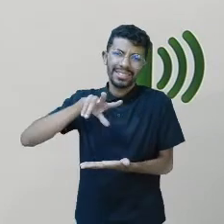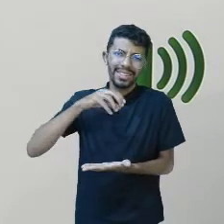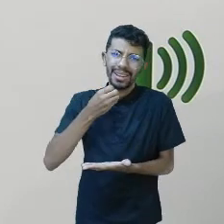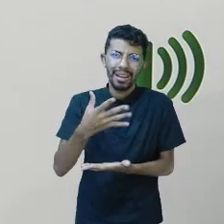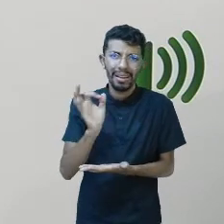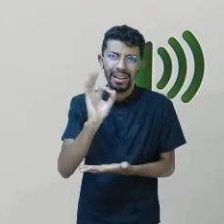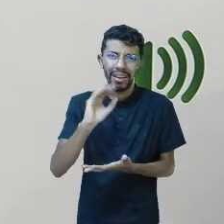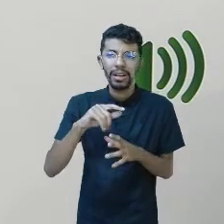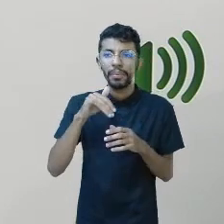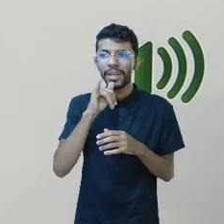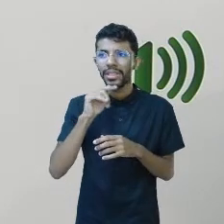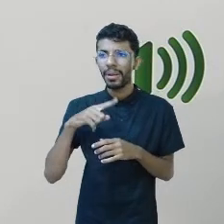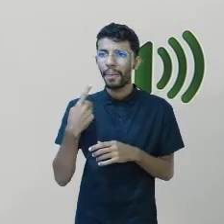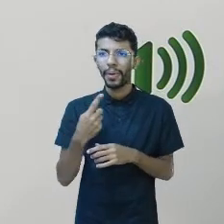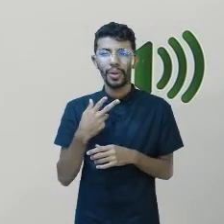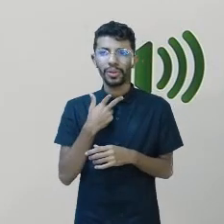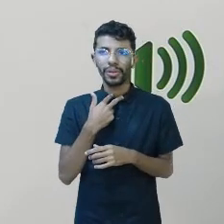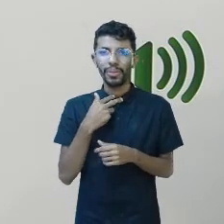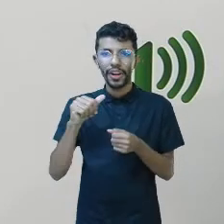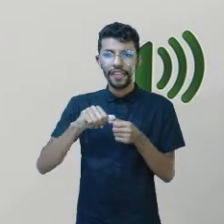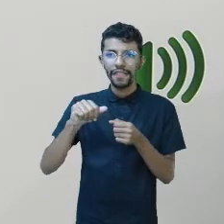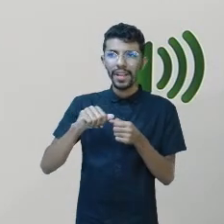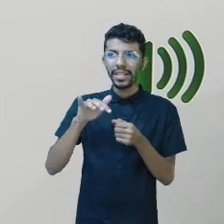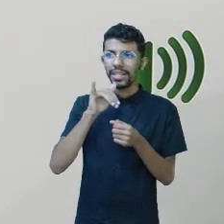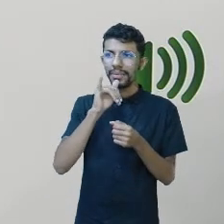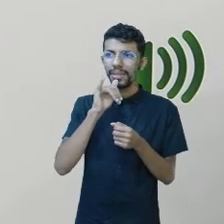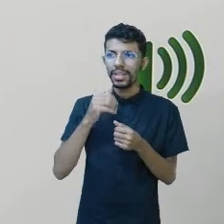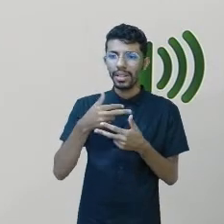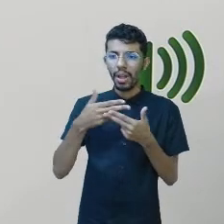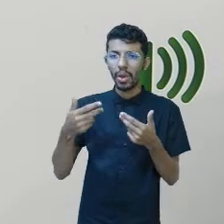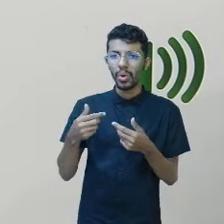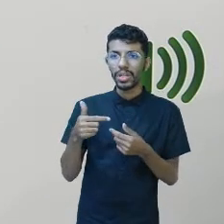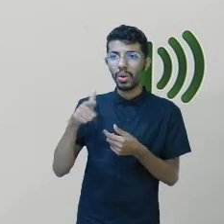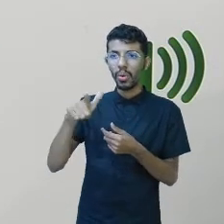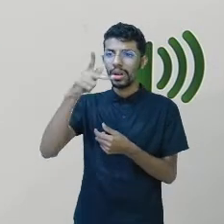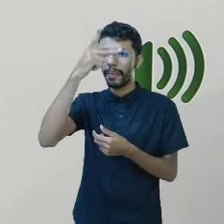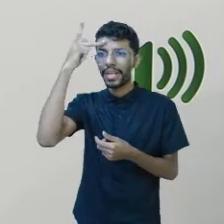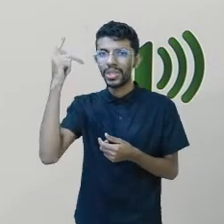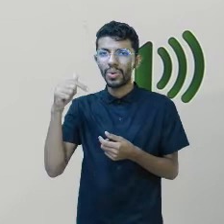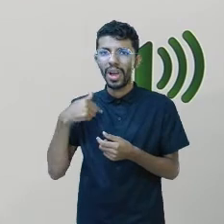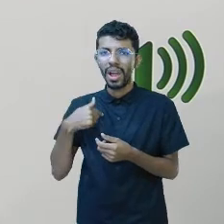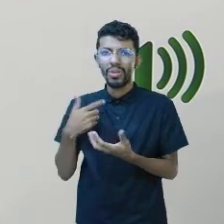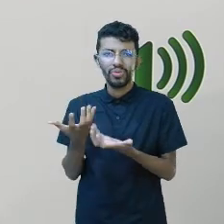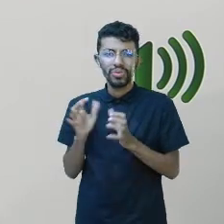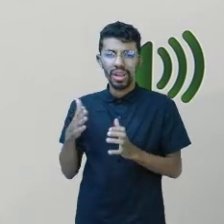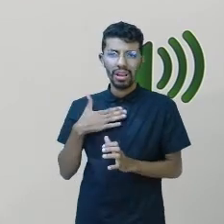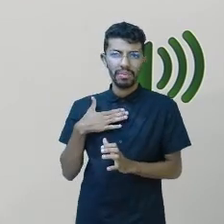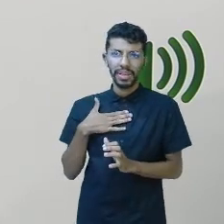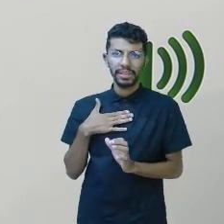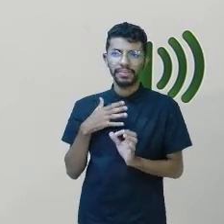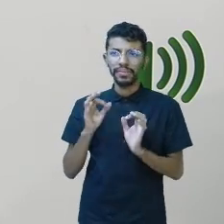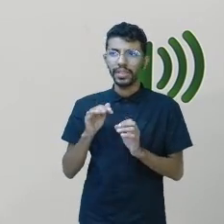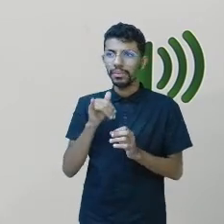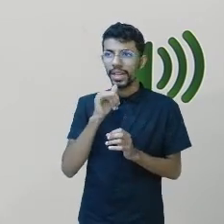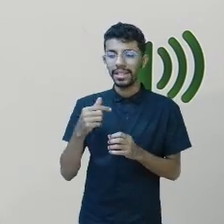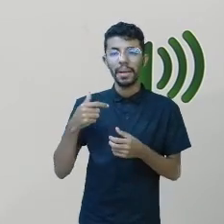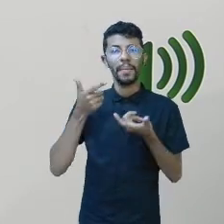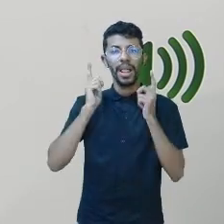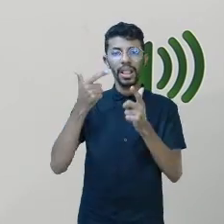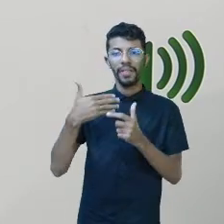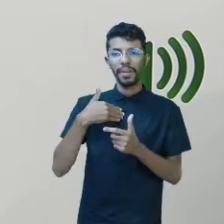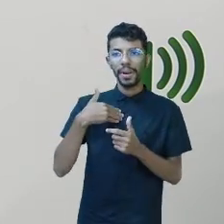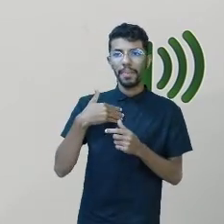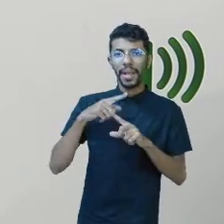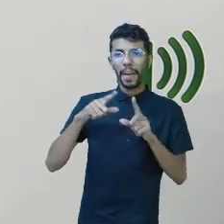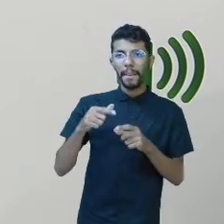que a gente não quer para a gente não faz. Se eu falo uma coisa que é divertido para mim, mas que machuca você,